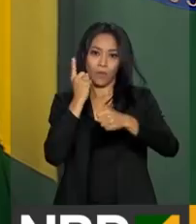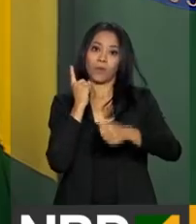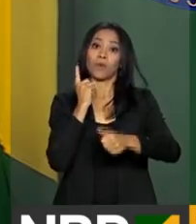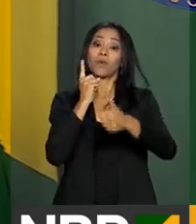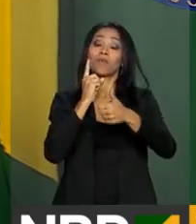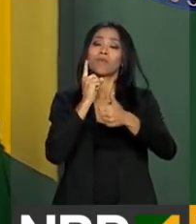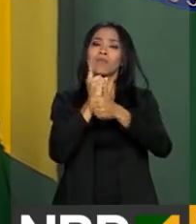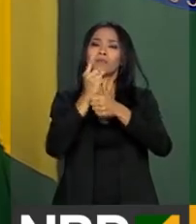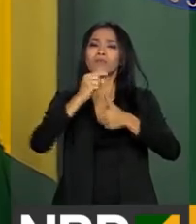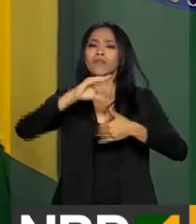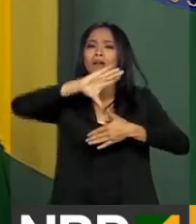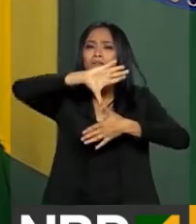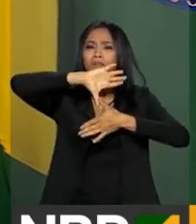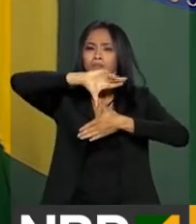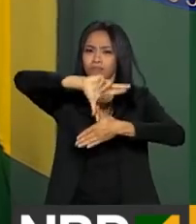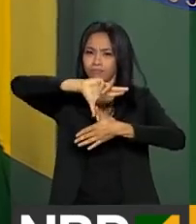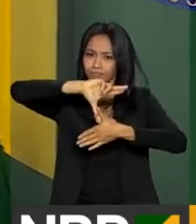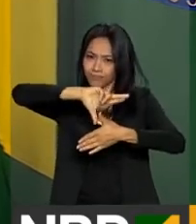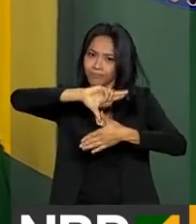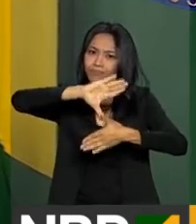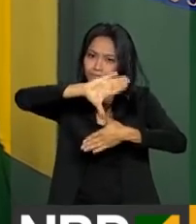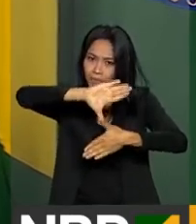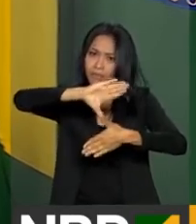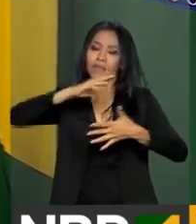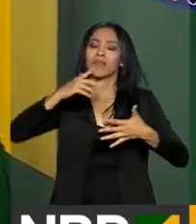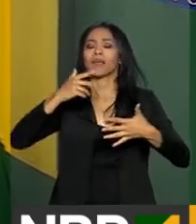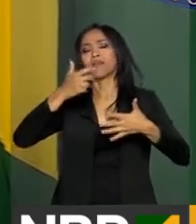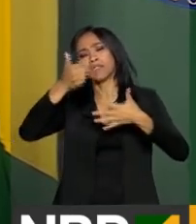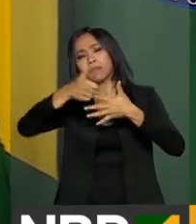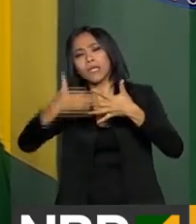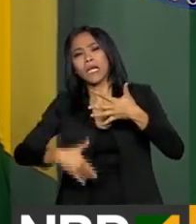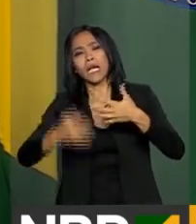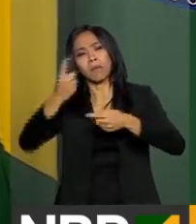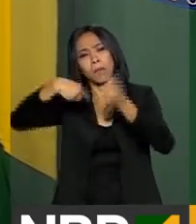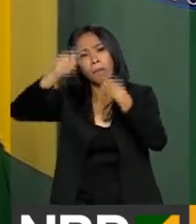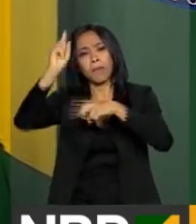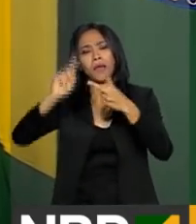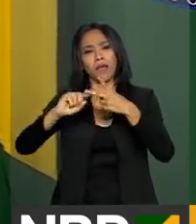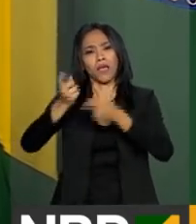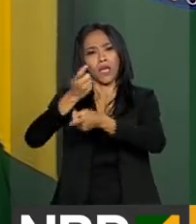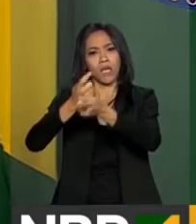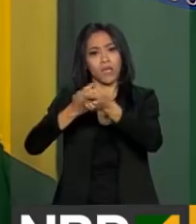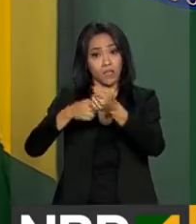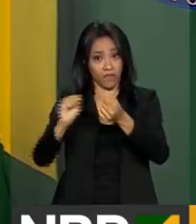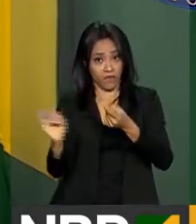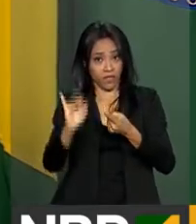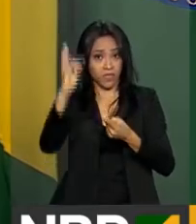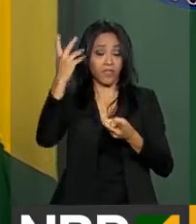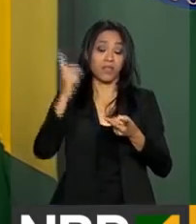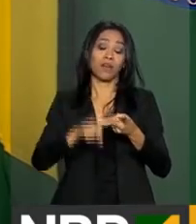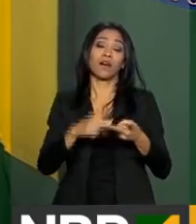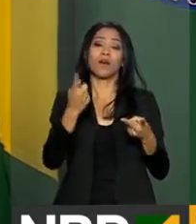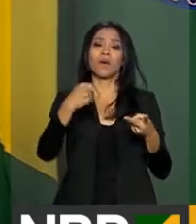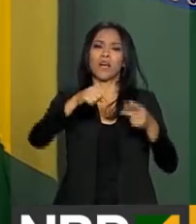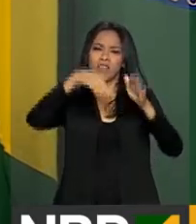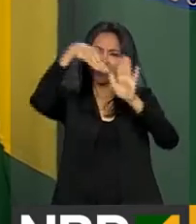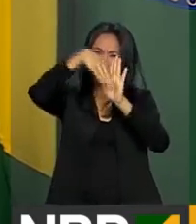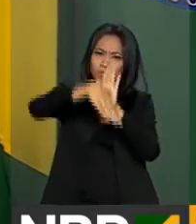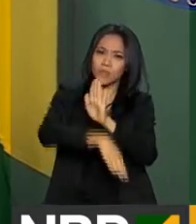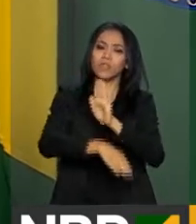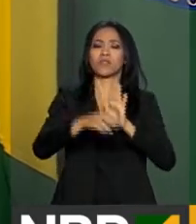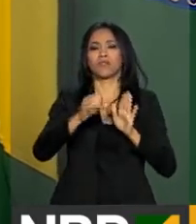os vários progressos que o brasil teve na questão da inflação na questão das reformas institucionais na queda dos juros